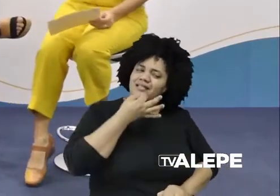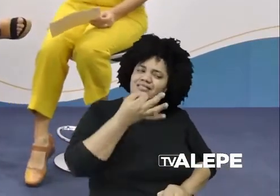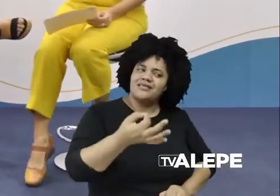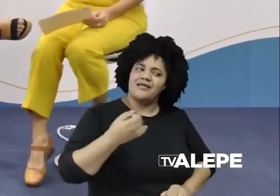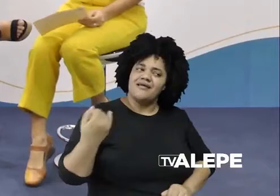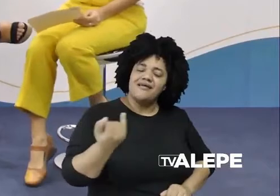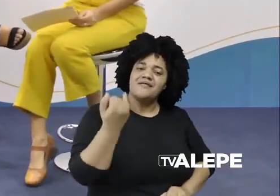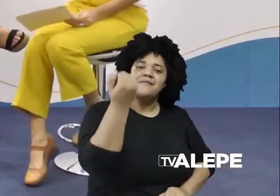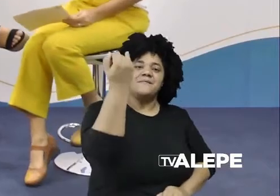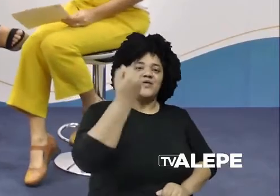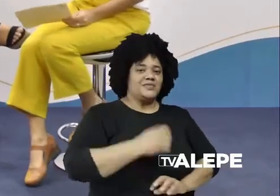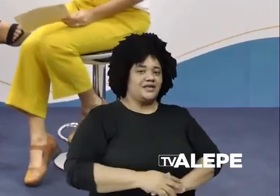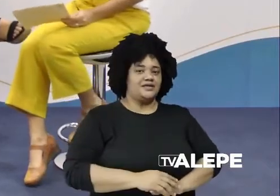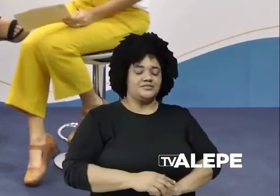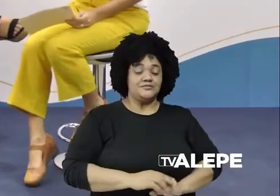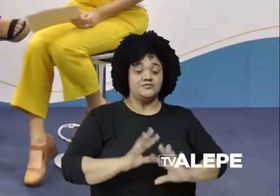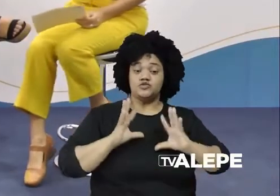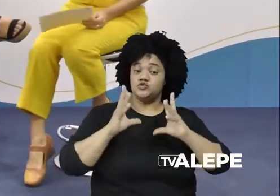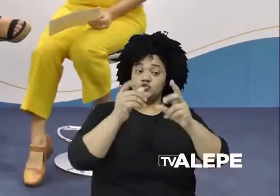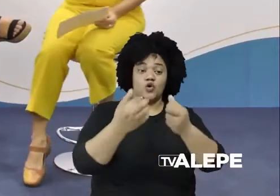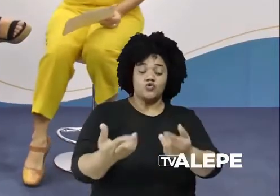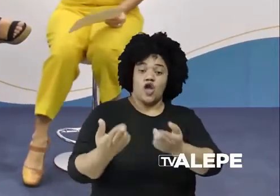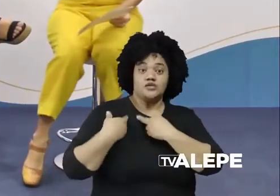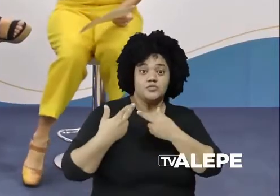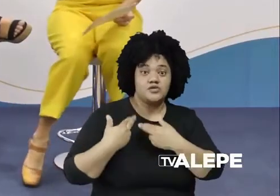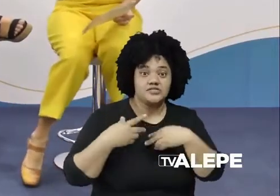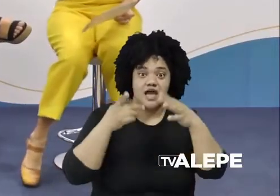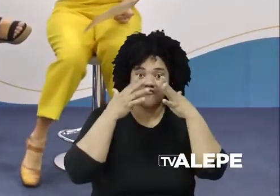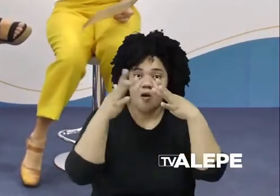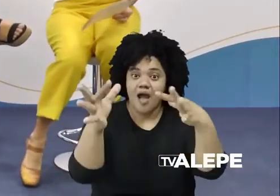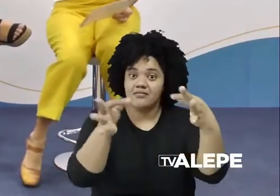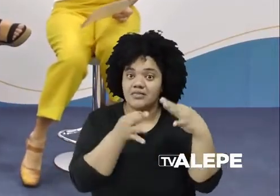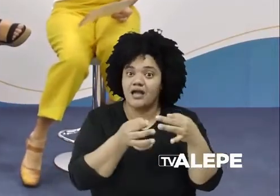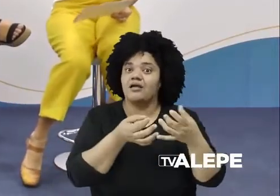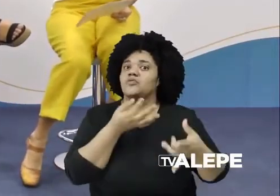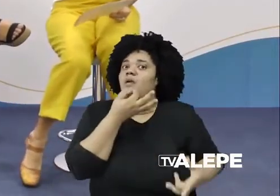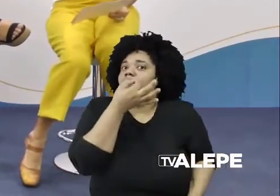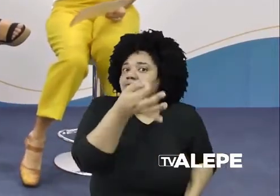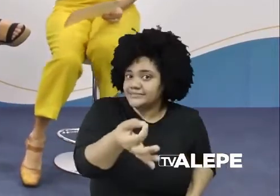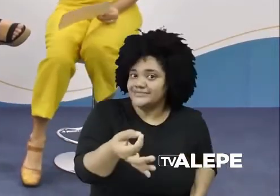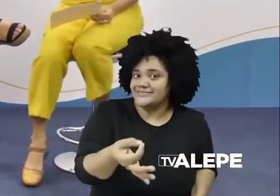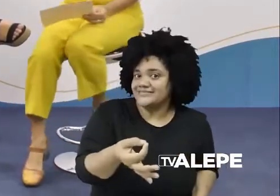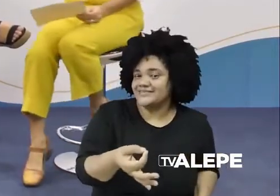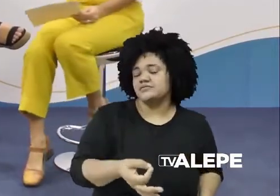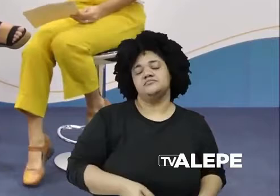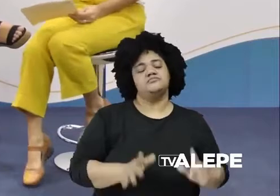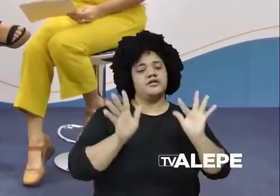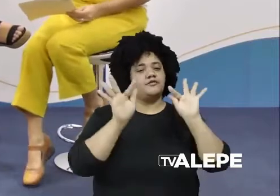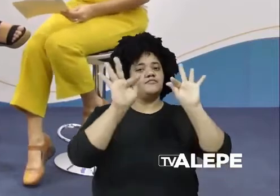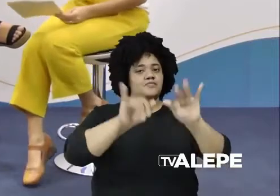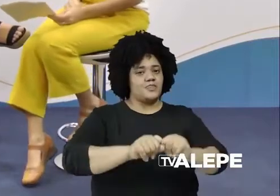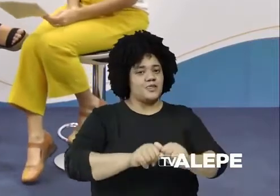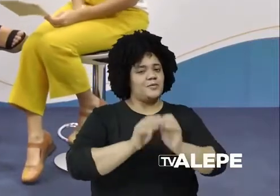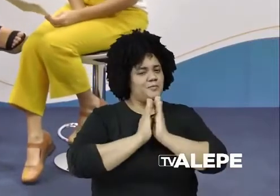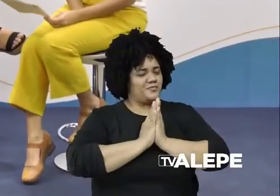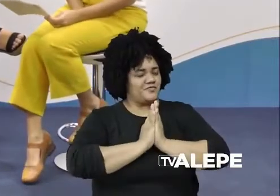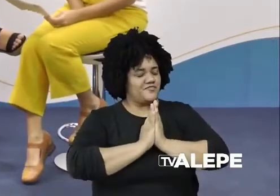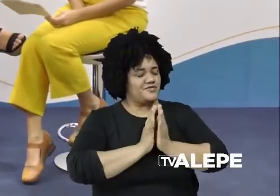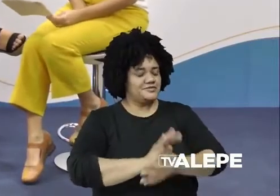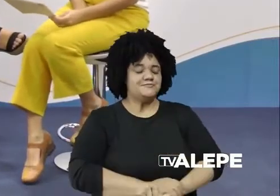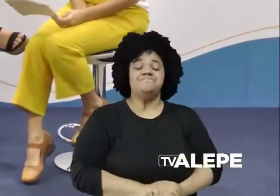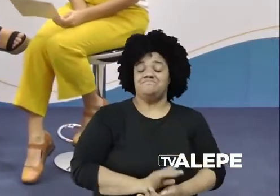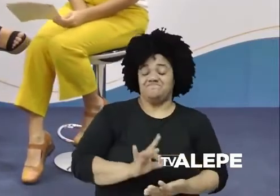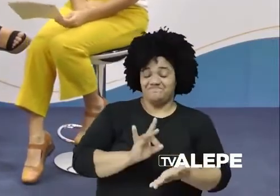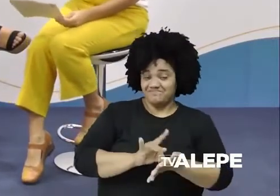favor, essa dica que é super importante. Todos responsáveis atentos a essa dica que a Thalita deixou justamente para o final.